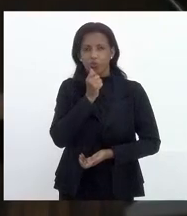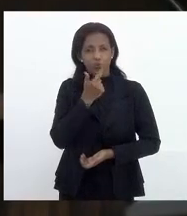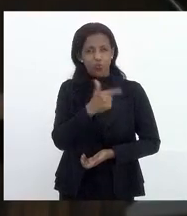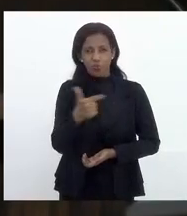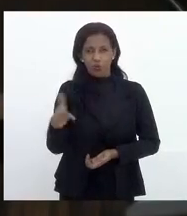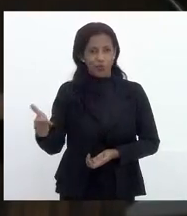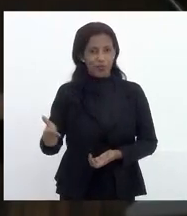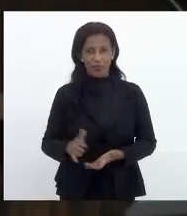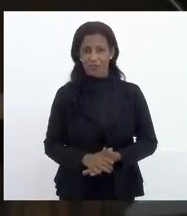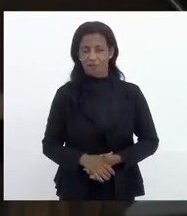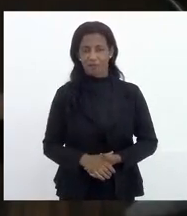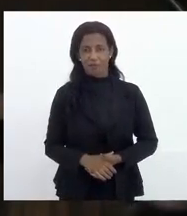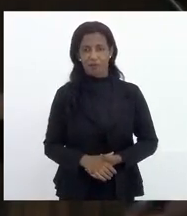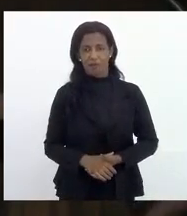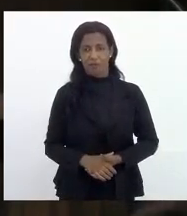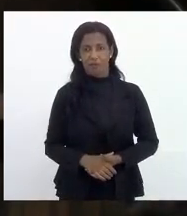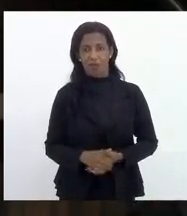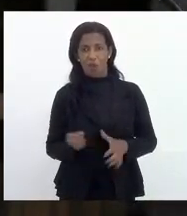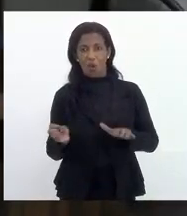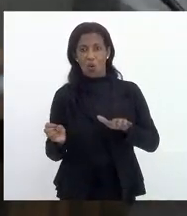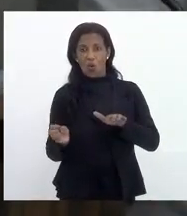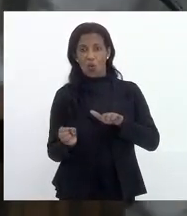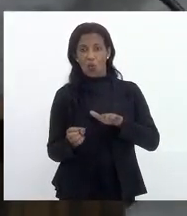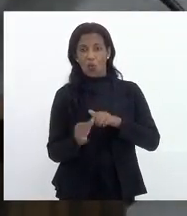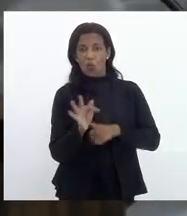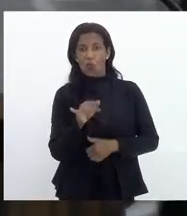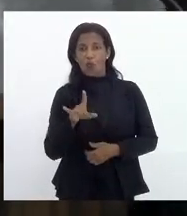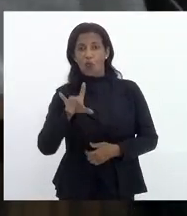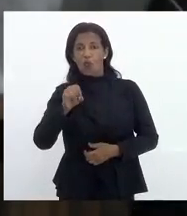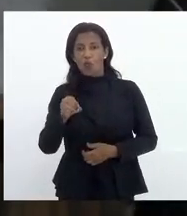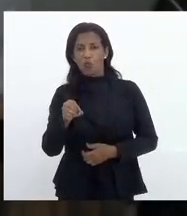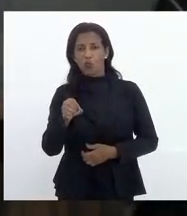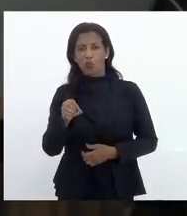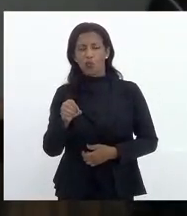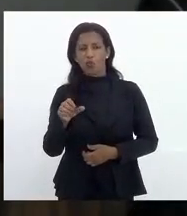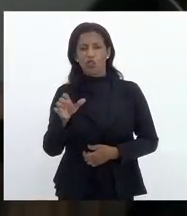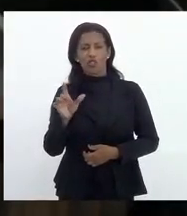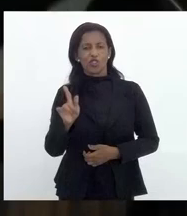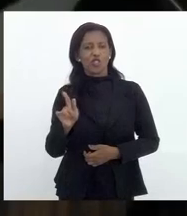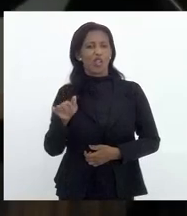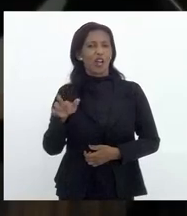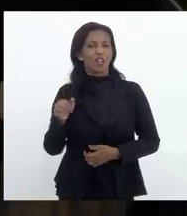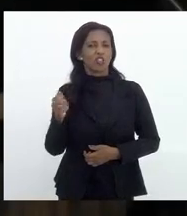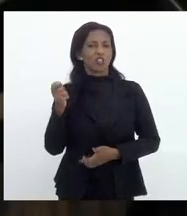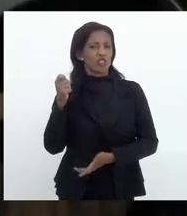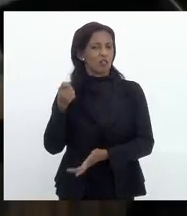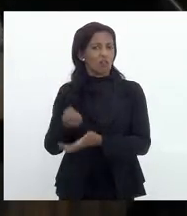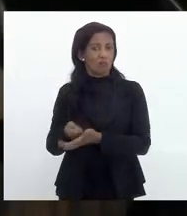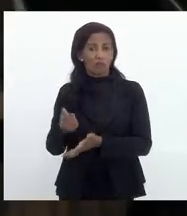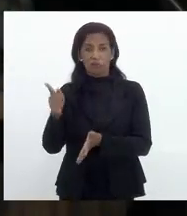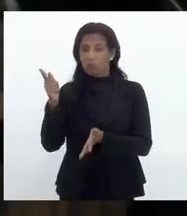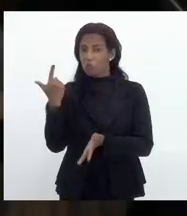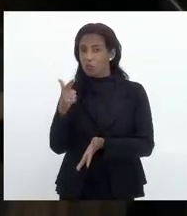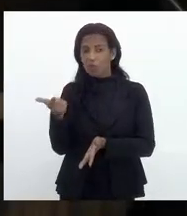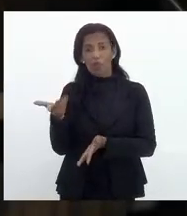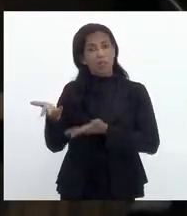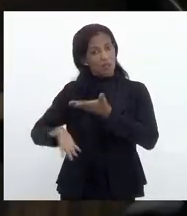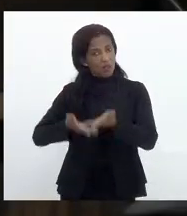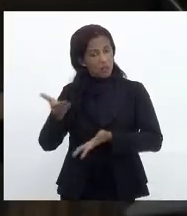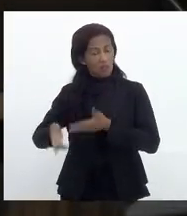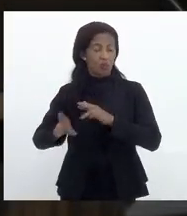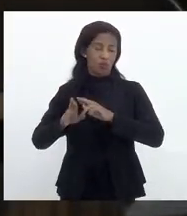na verdade né o fundo de garantia Doutora Maria Carmem é por isso que eles tem que ter um tratamento diferenciado